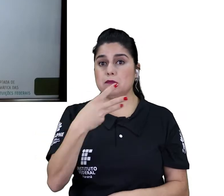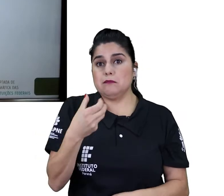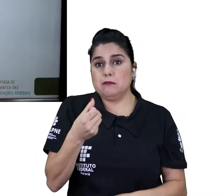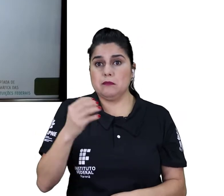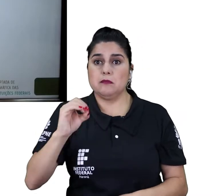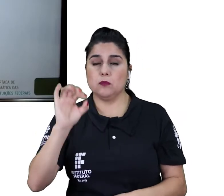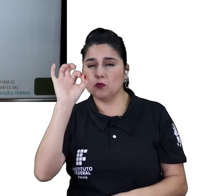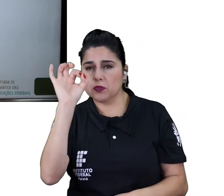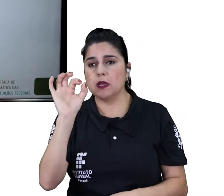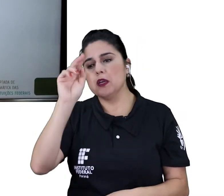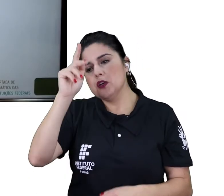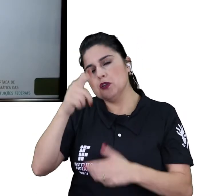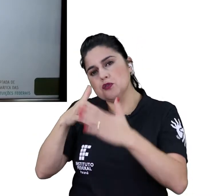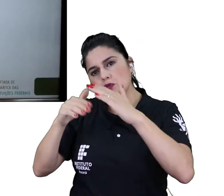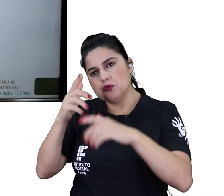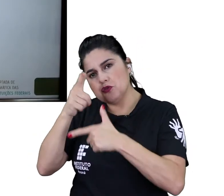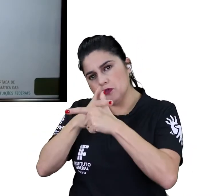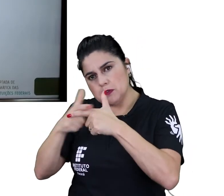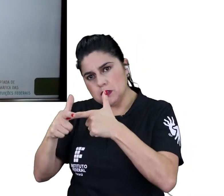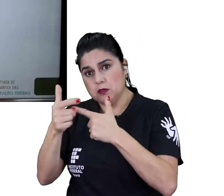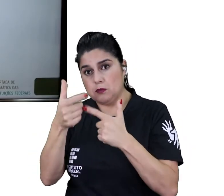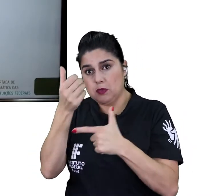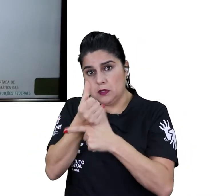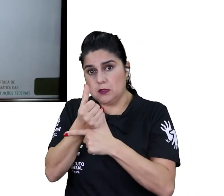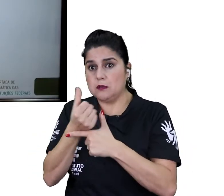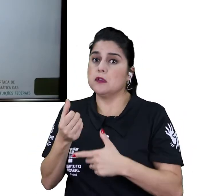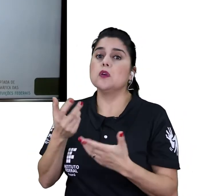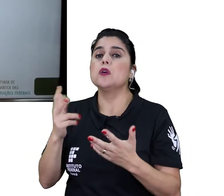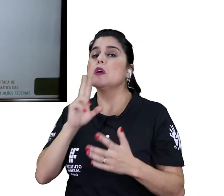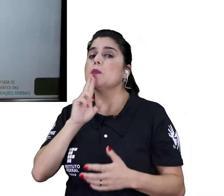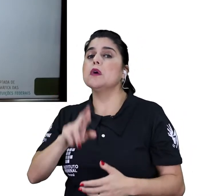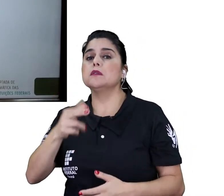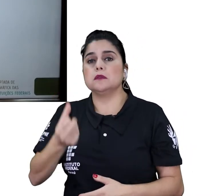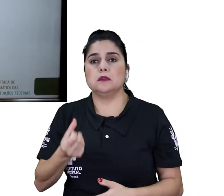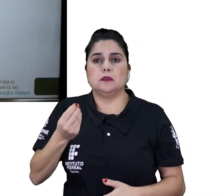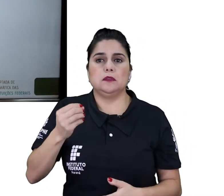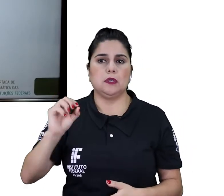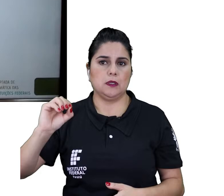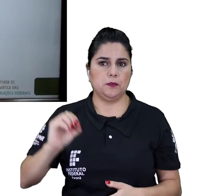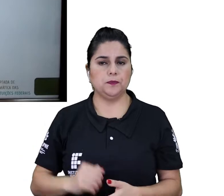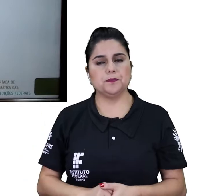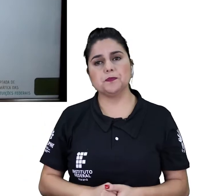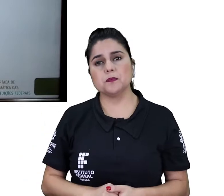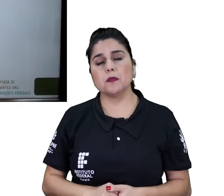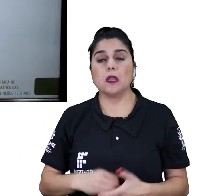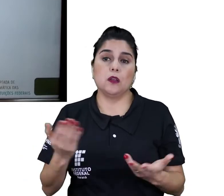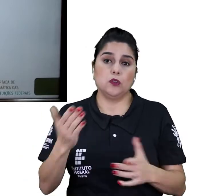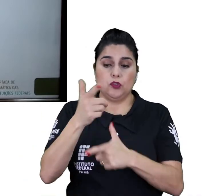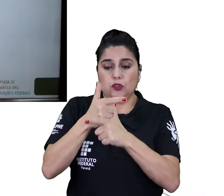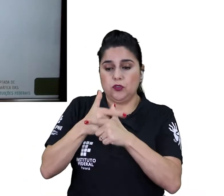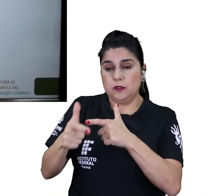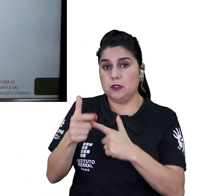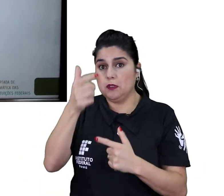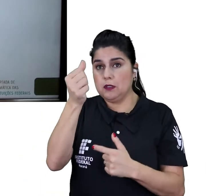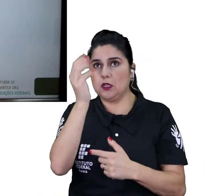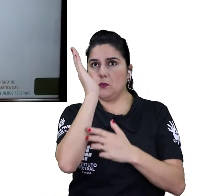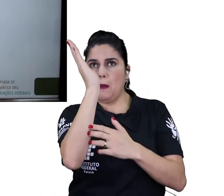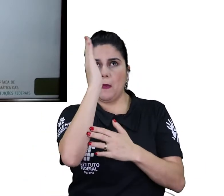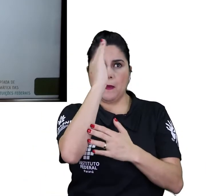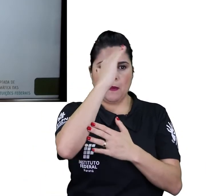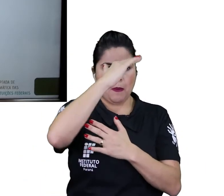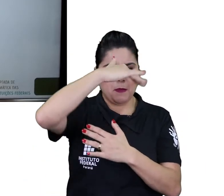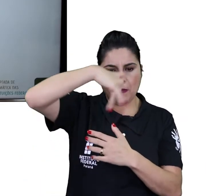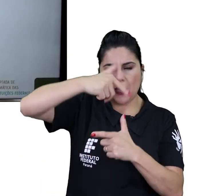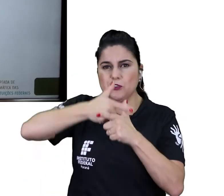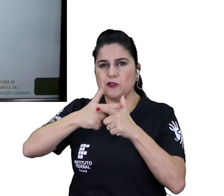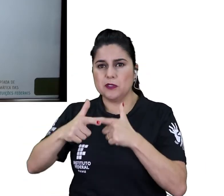360 graus dividido por 6, 60 graus. Como a gente dividiu aqui em 6 triângulos equiláteros,